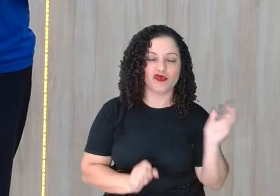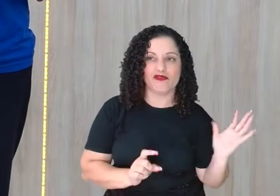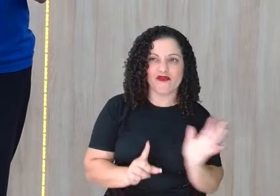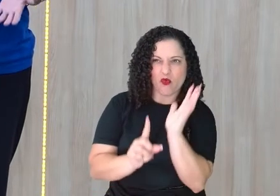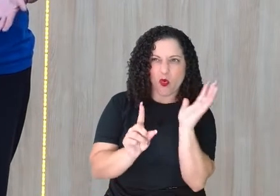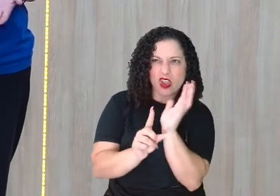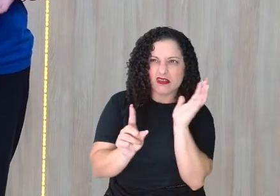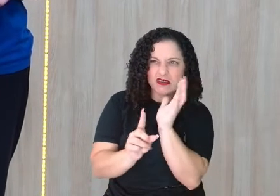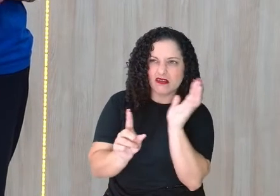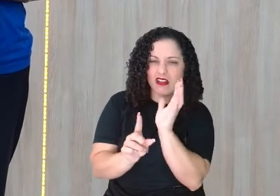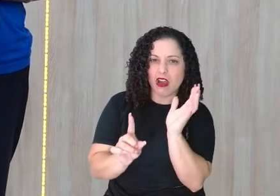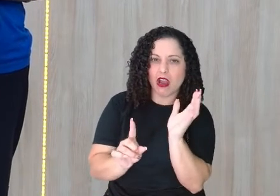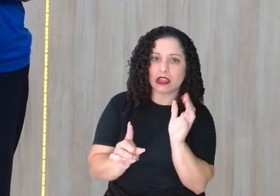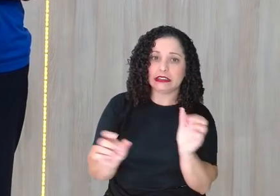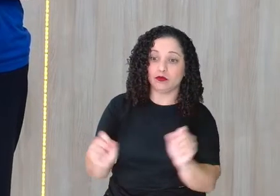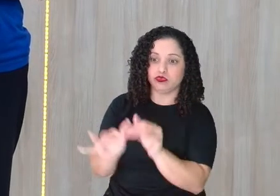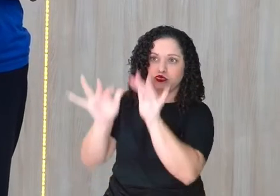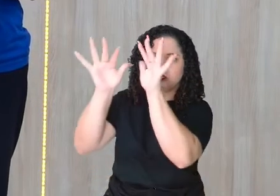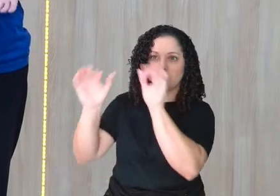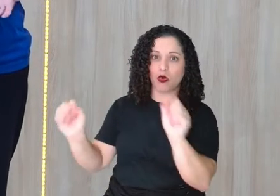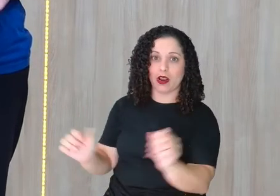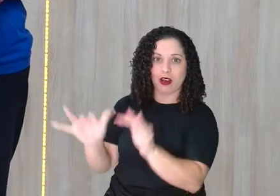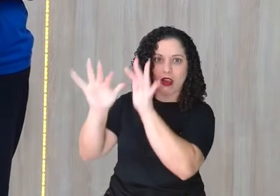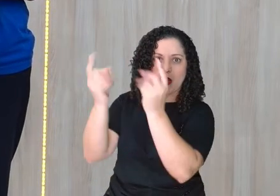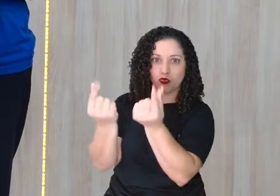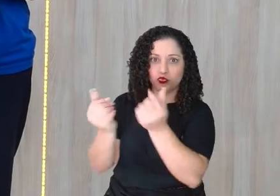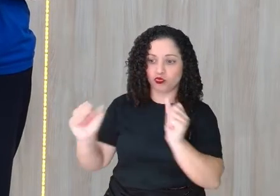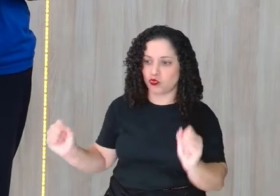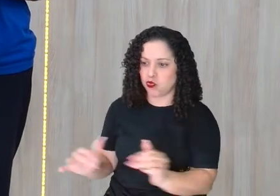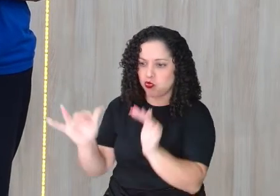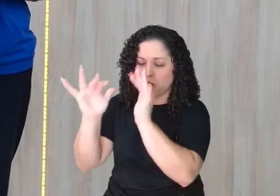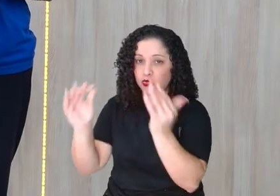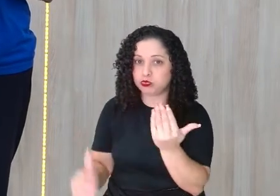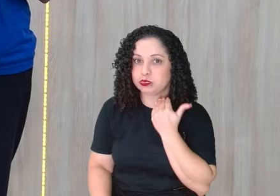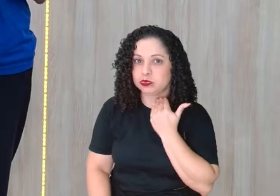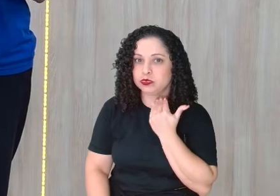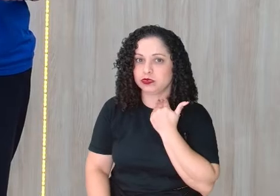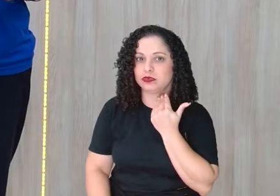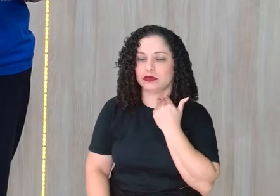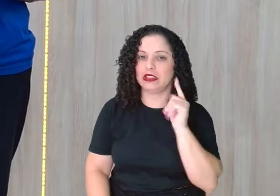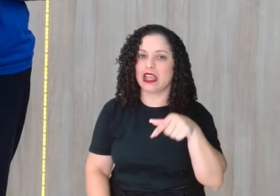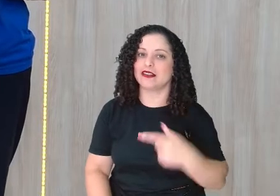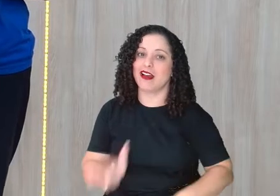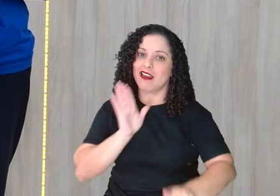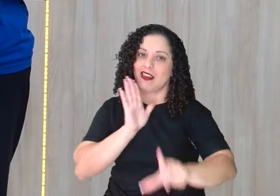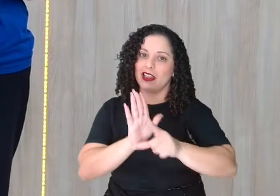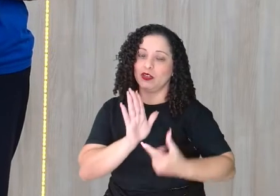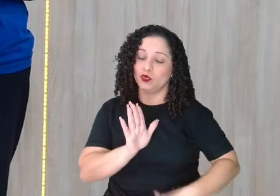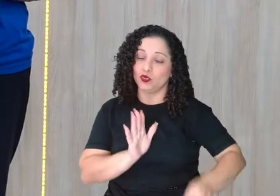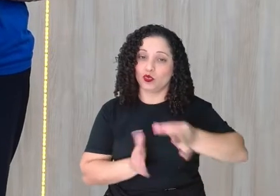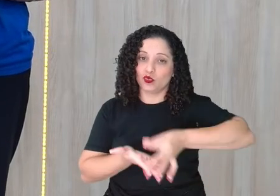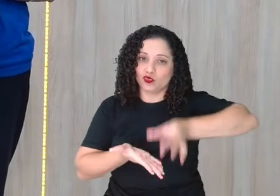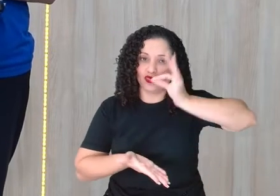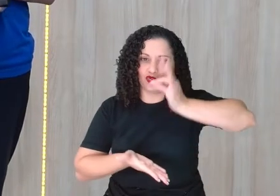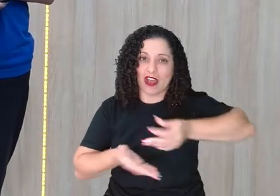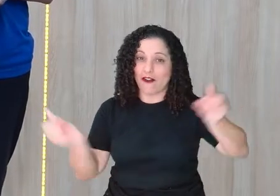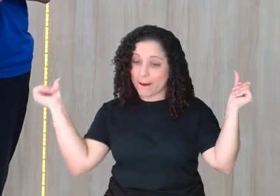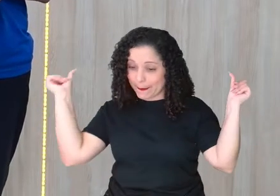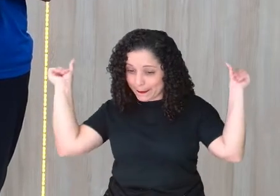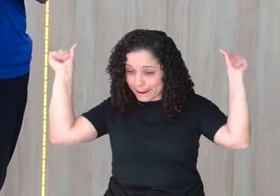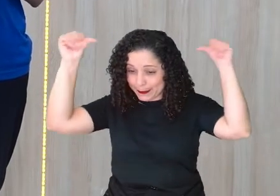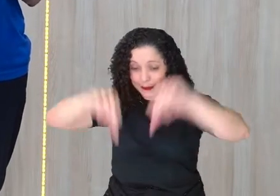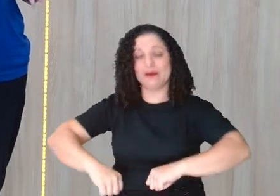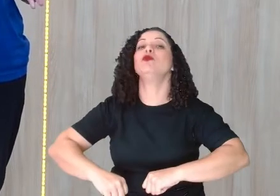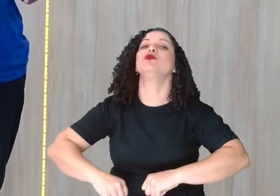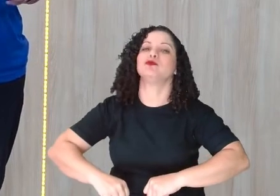estava aumentando na área das colônias, e aí essa do chá foi realmente assim